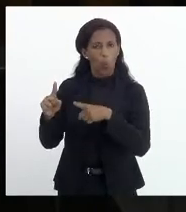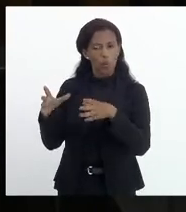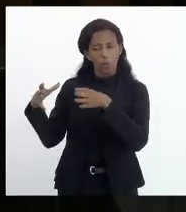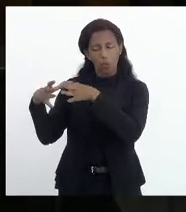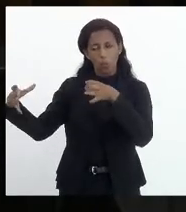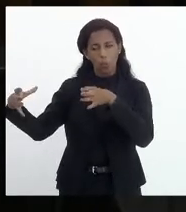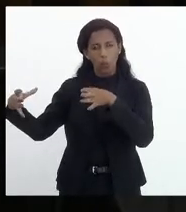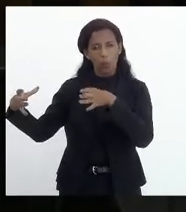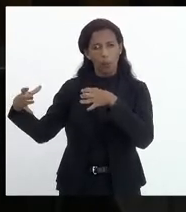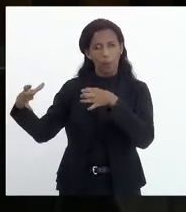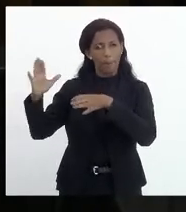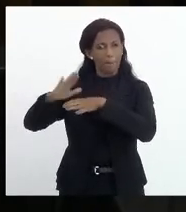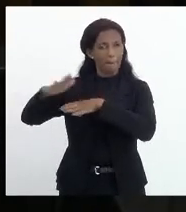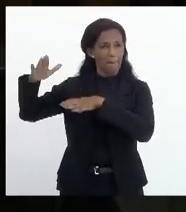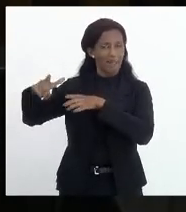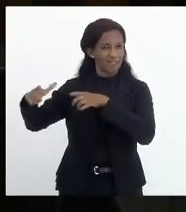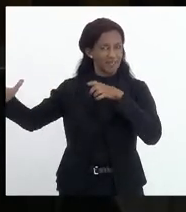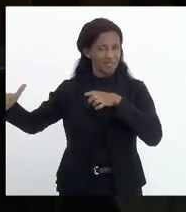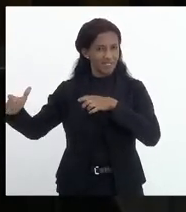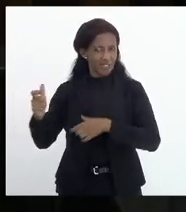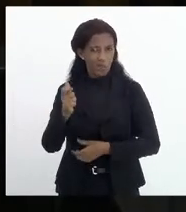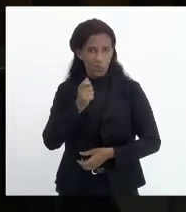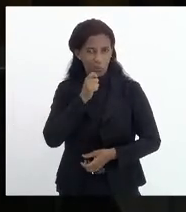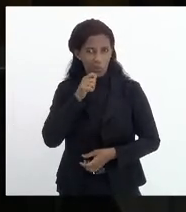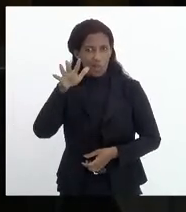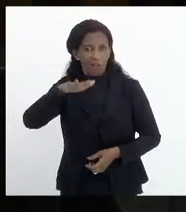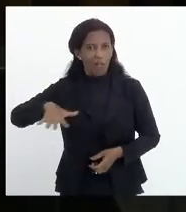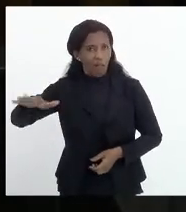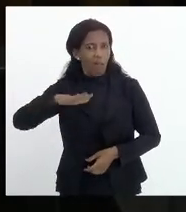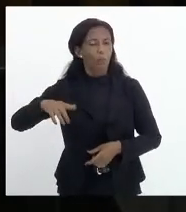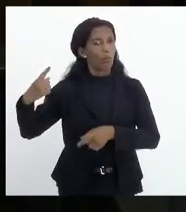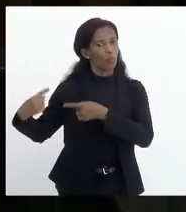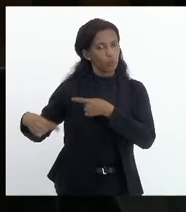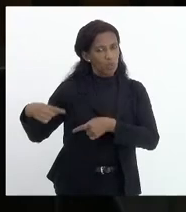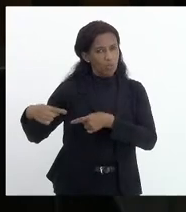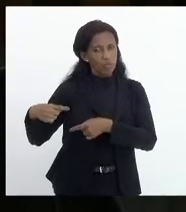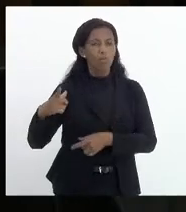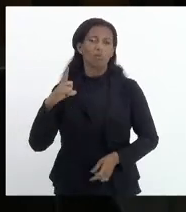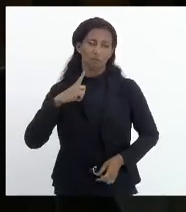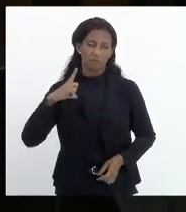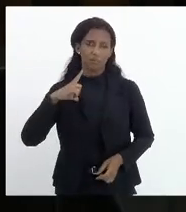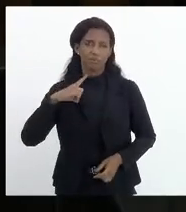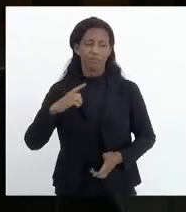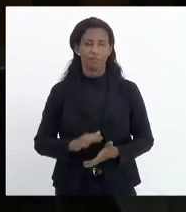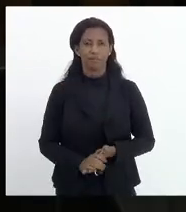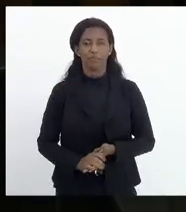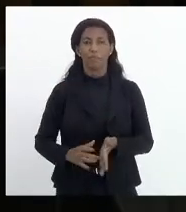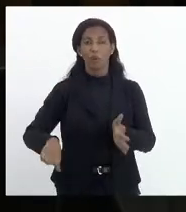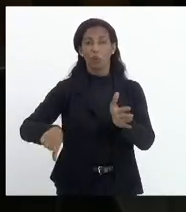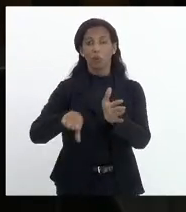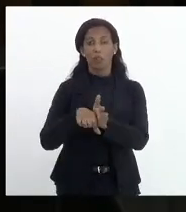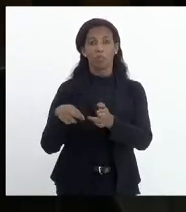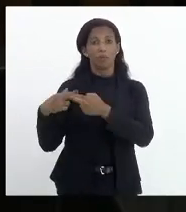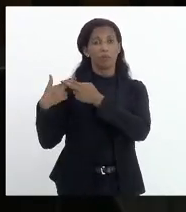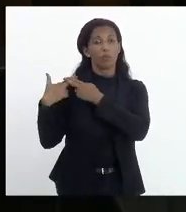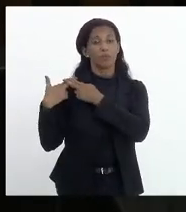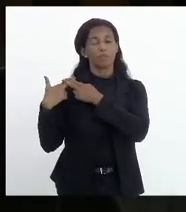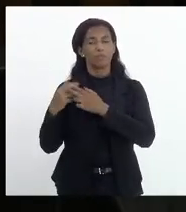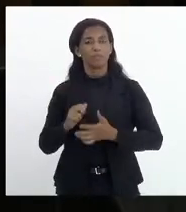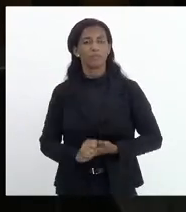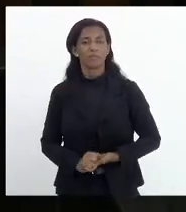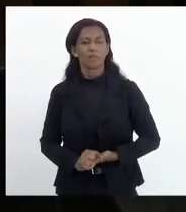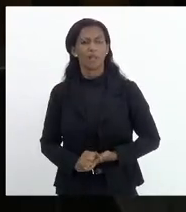maioria nós não existe uma grande político existe o crime de responsabilidade